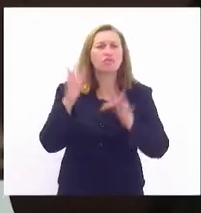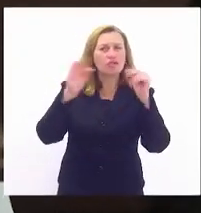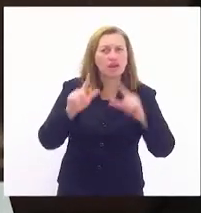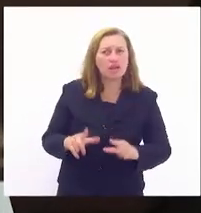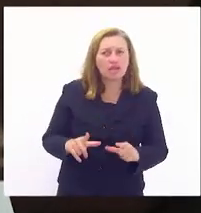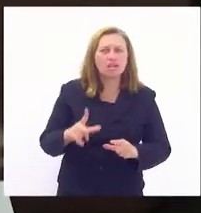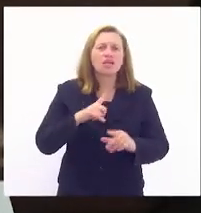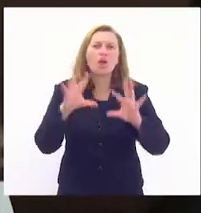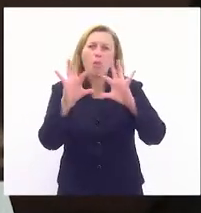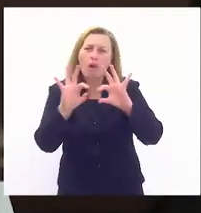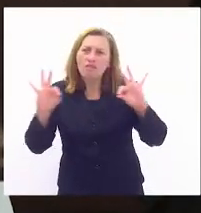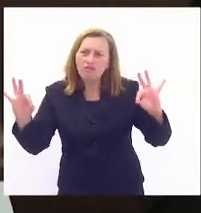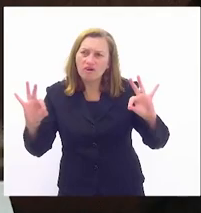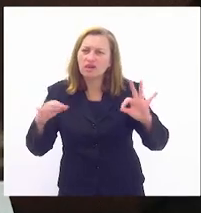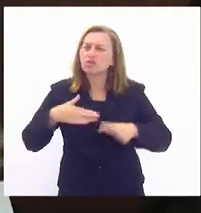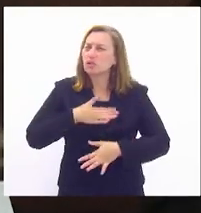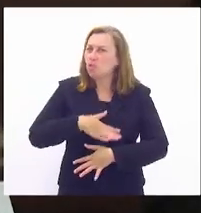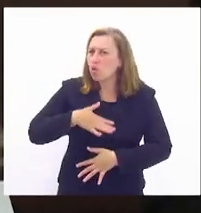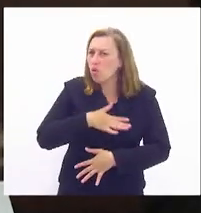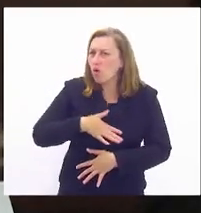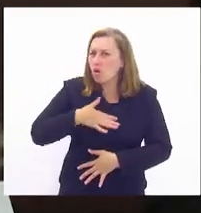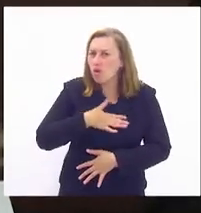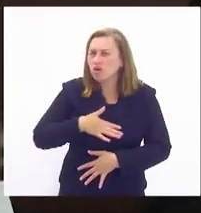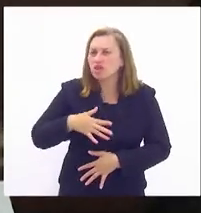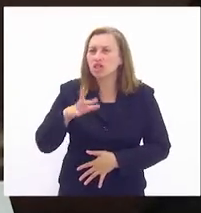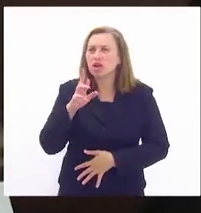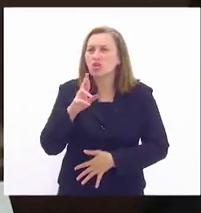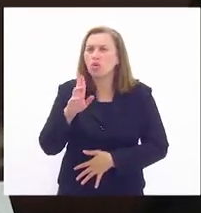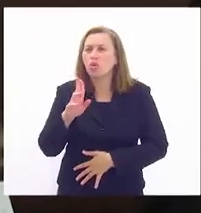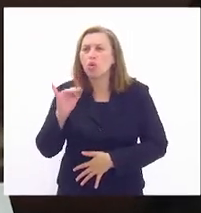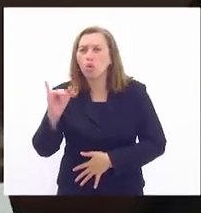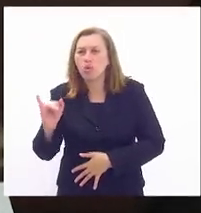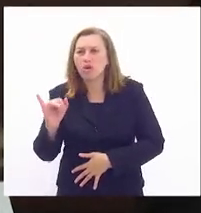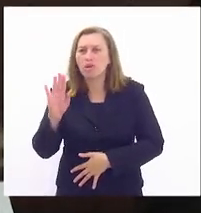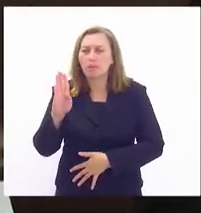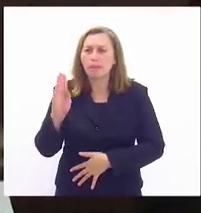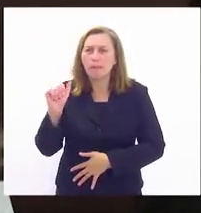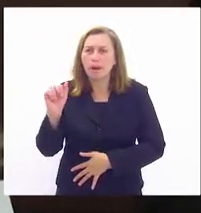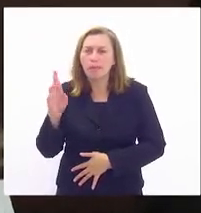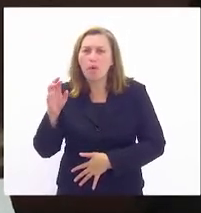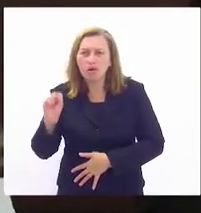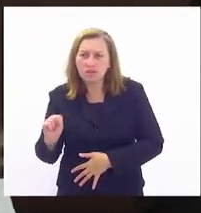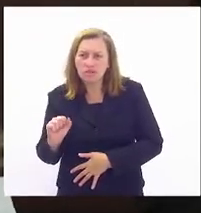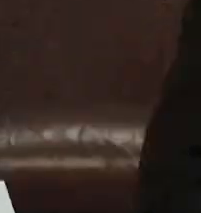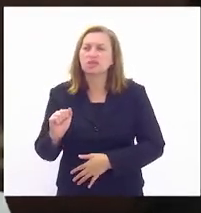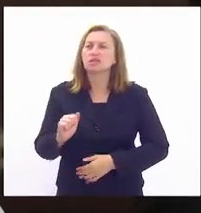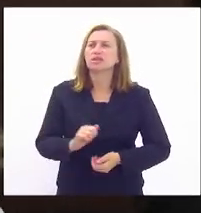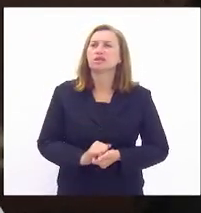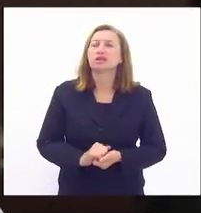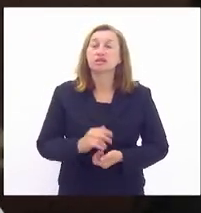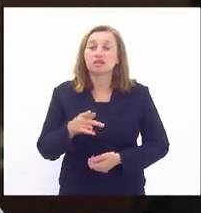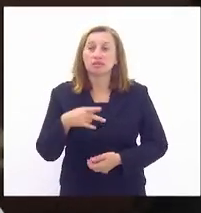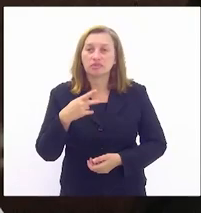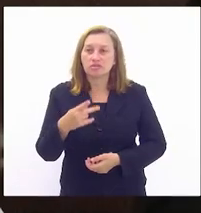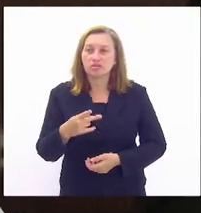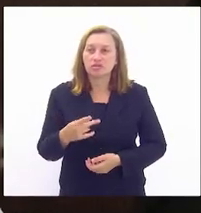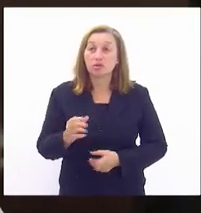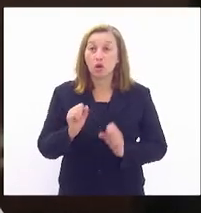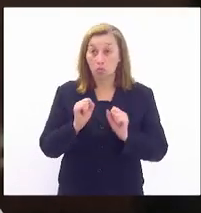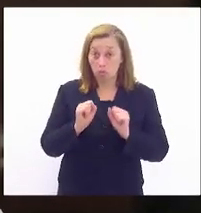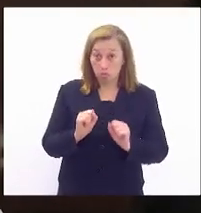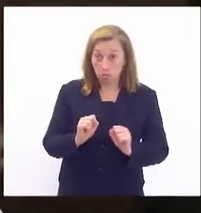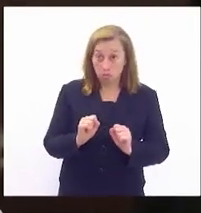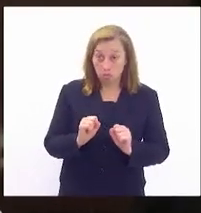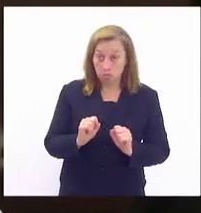uma frase que eu gosto muito, que é o Rui Barbosa, que foi um grande jurista desse país. Ele fala: eu posso